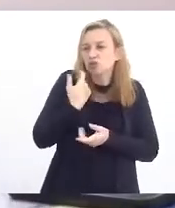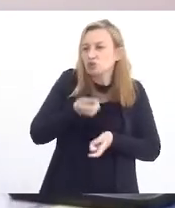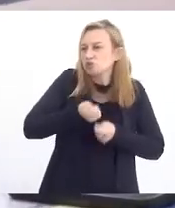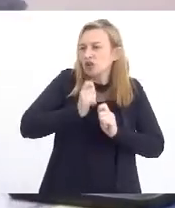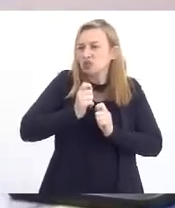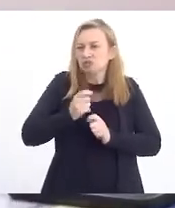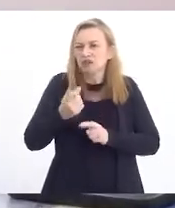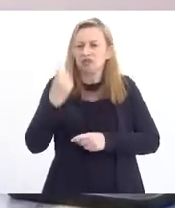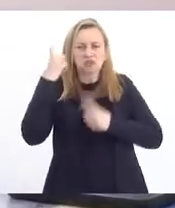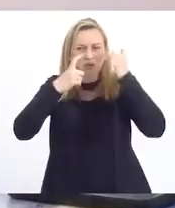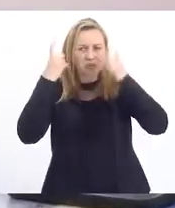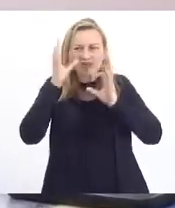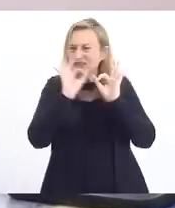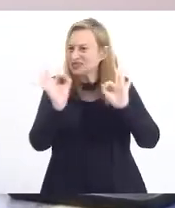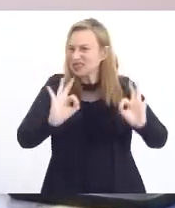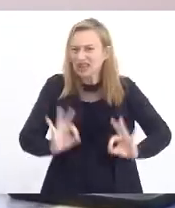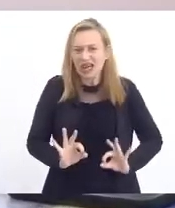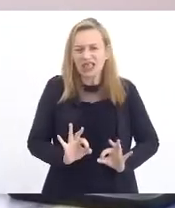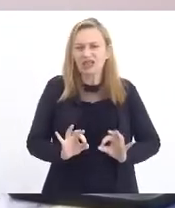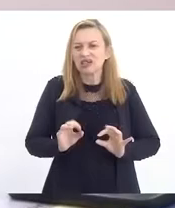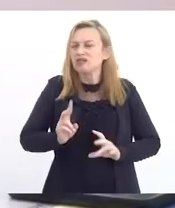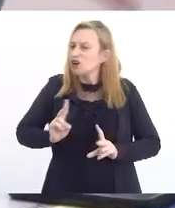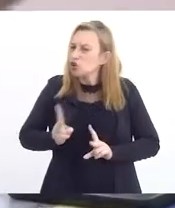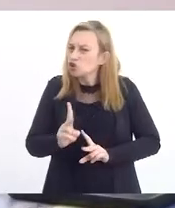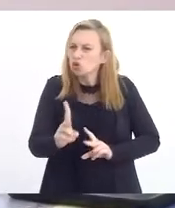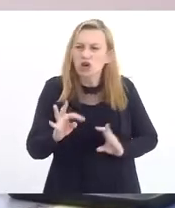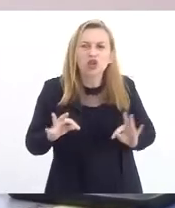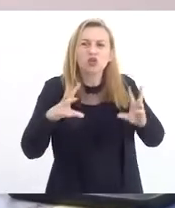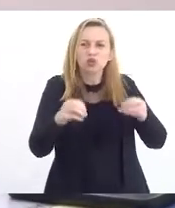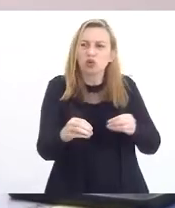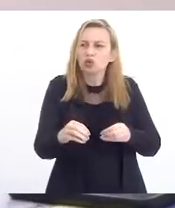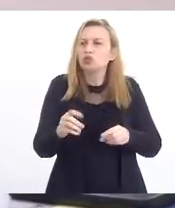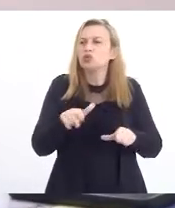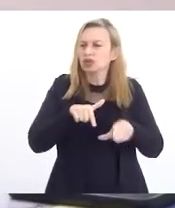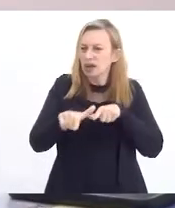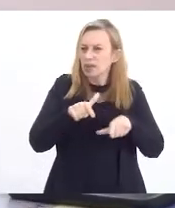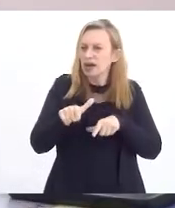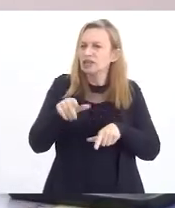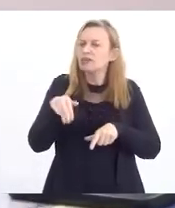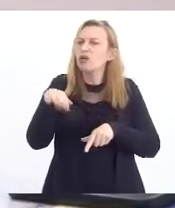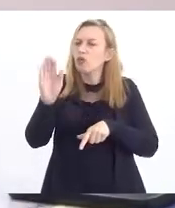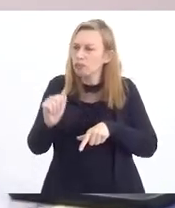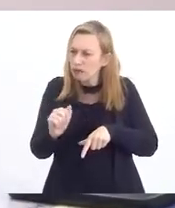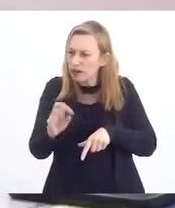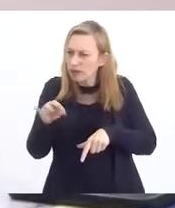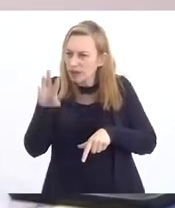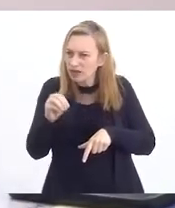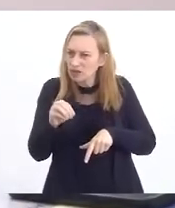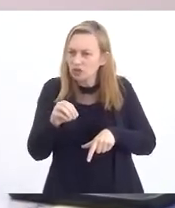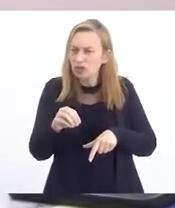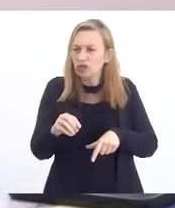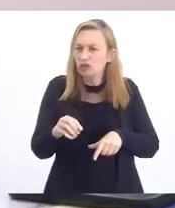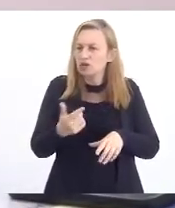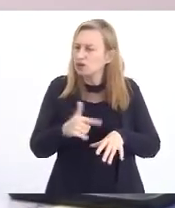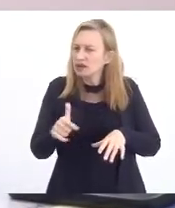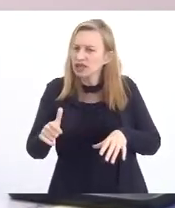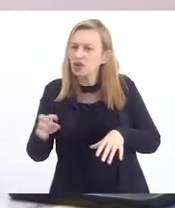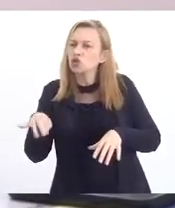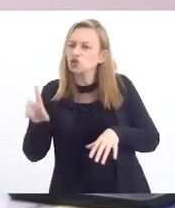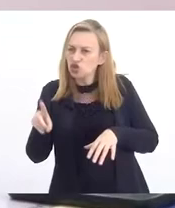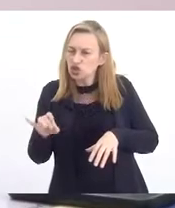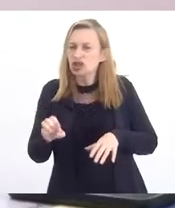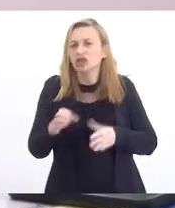lagoa, continuar o bombeamento, então toda a parte do lagunar do sistema vai ser preservado sem esse dique. Isso está sendo estudado, a gente